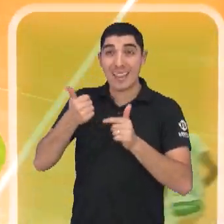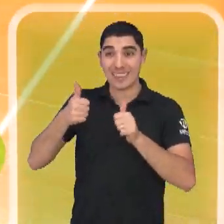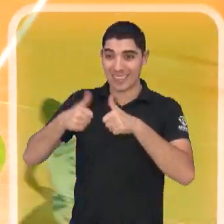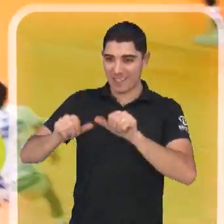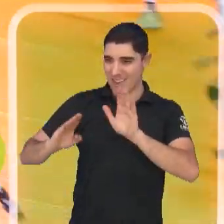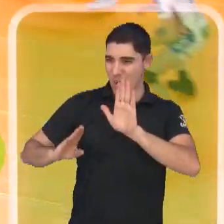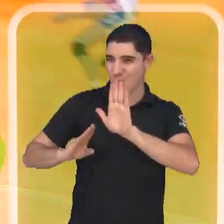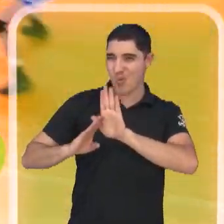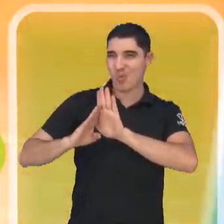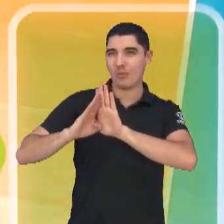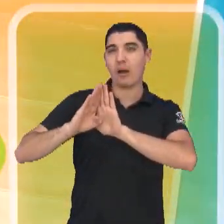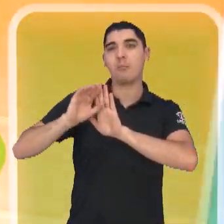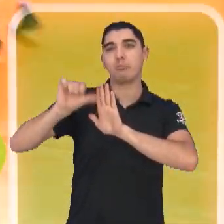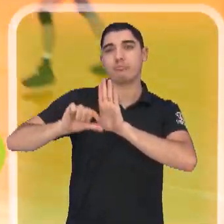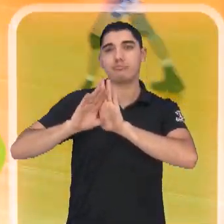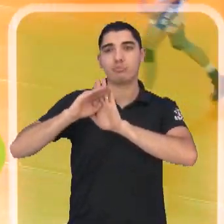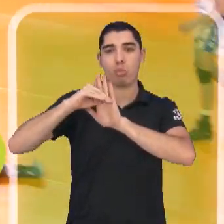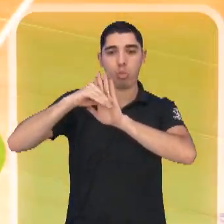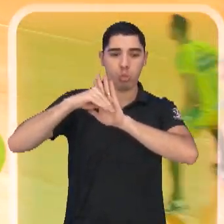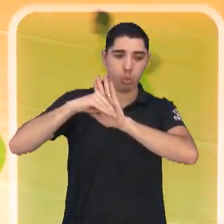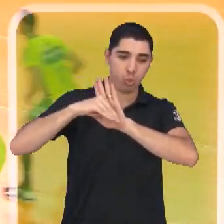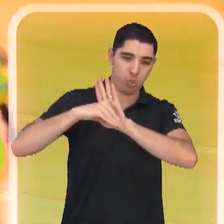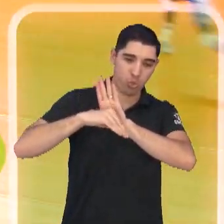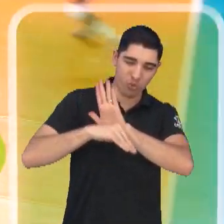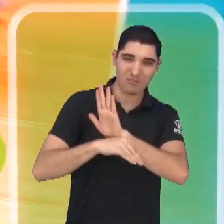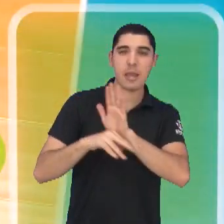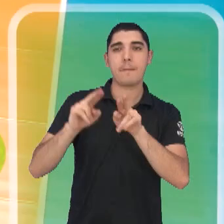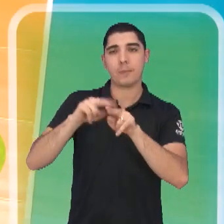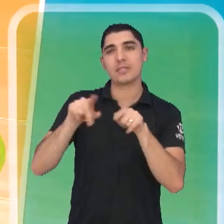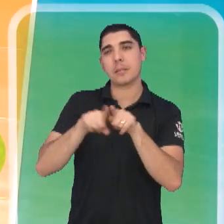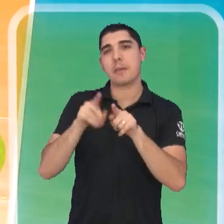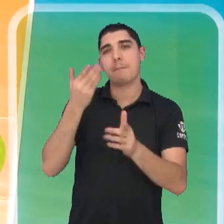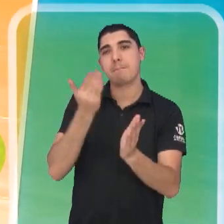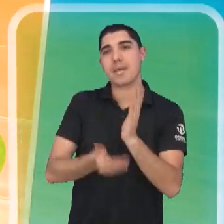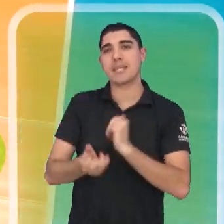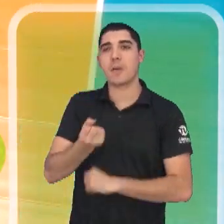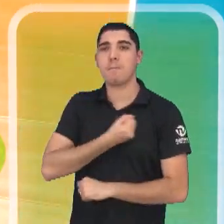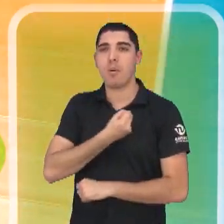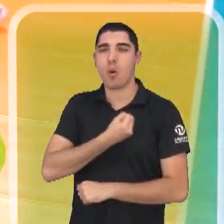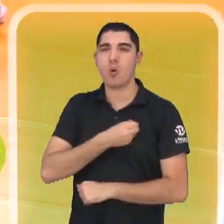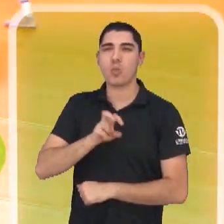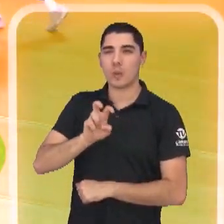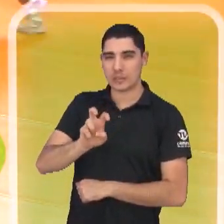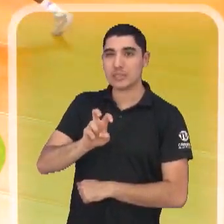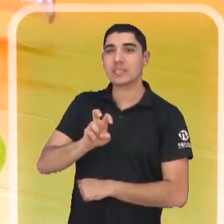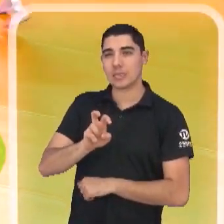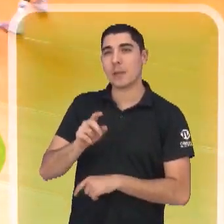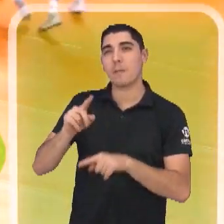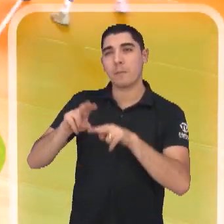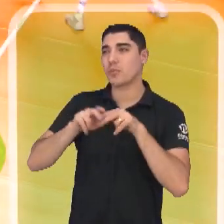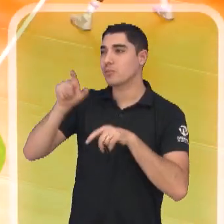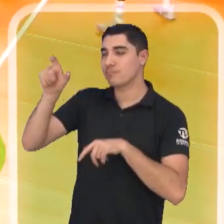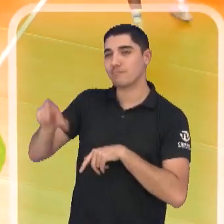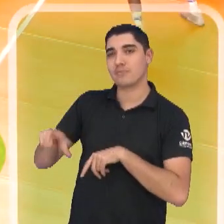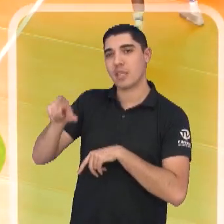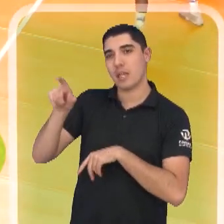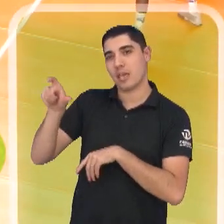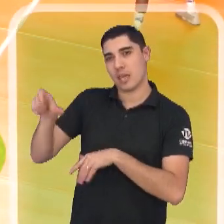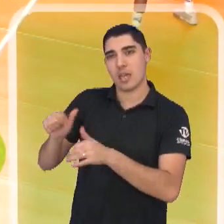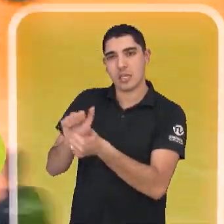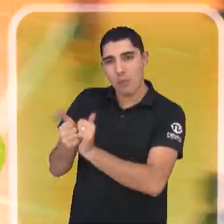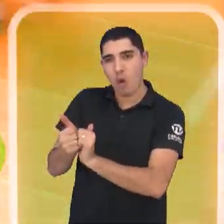que coincidiu justamente com a decisão da perda de pontos por pelos jogadores né de